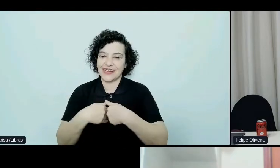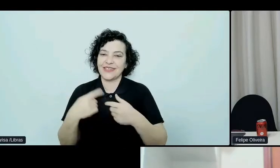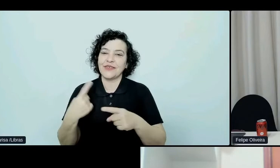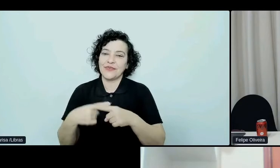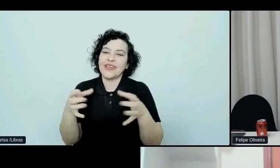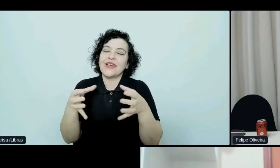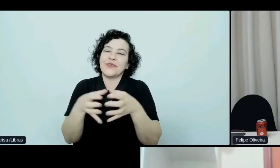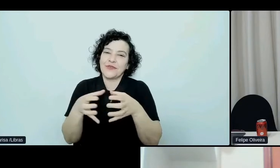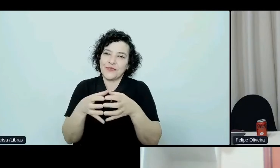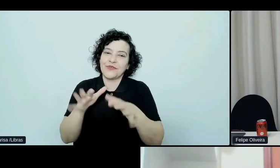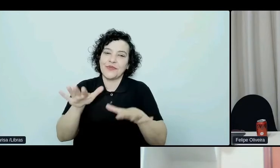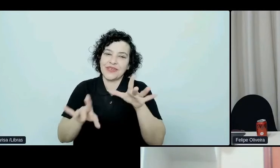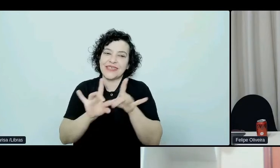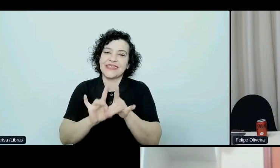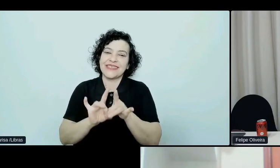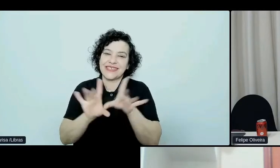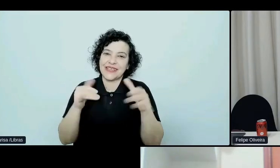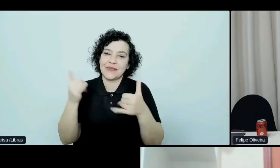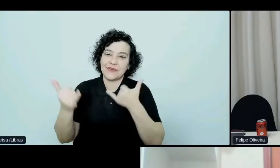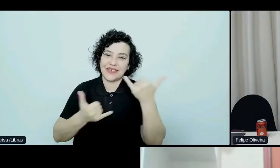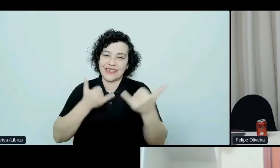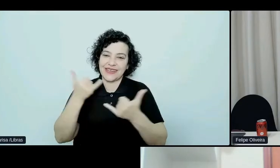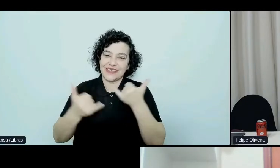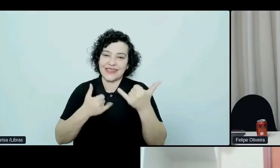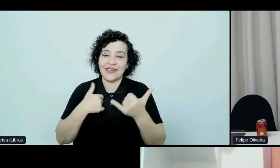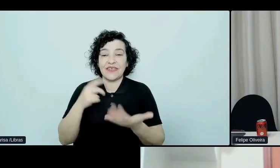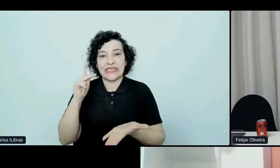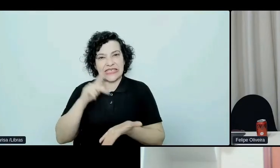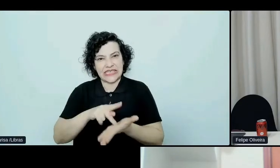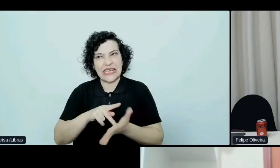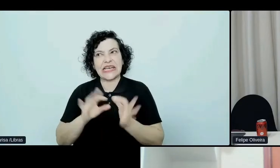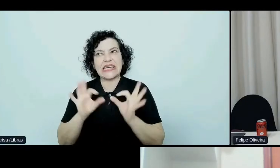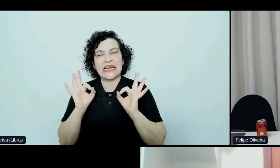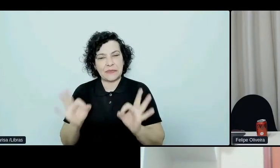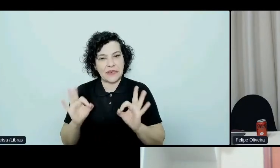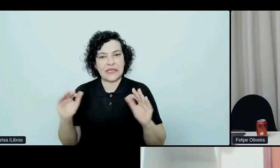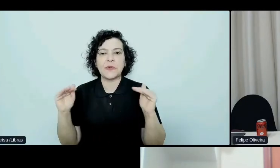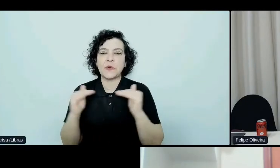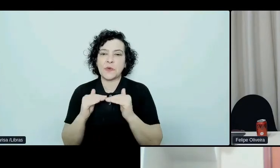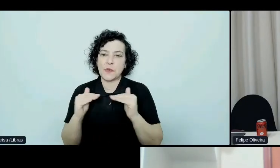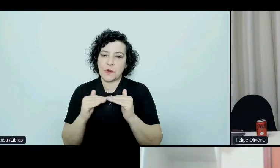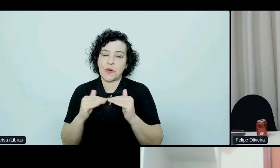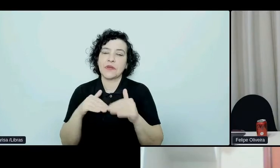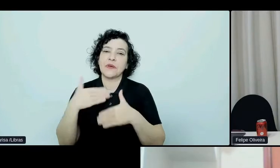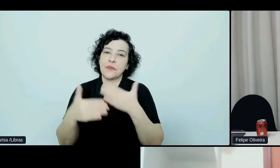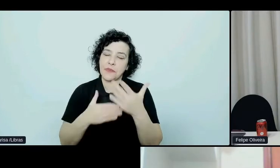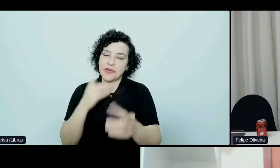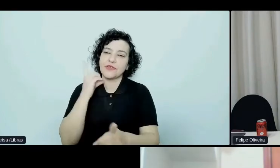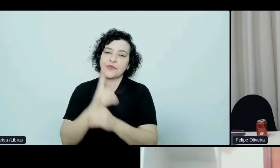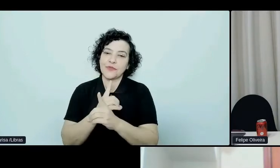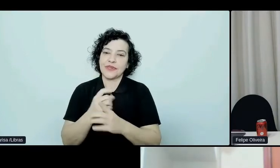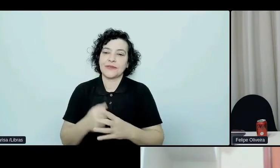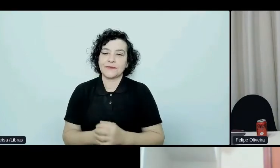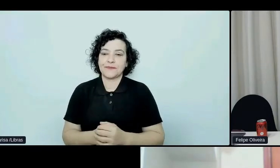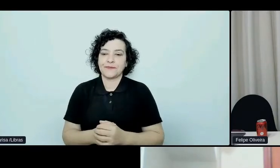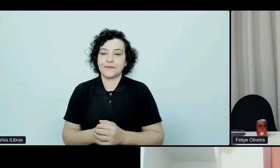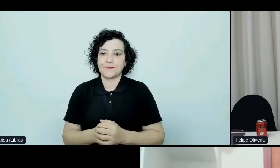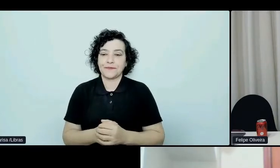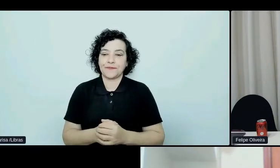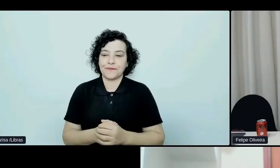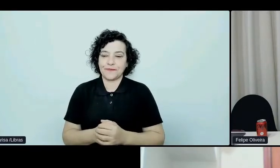falou, Vanessa, você é autista, vai procurar uma avaliação. Ele até brincava, né? Eu falava alguma coisa, aí, ó, tá